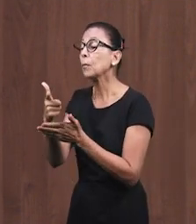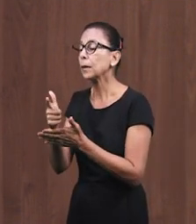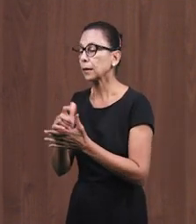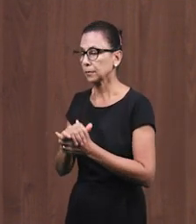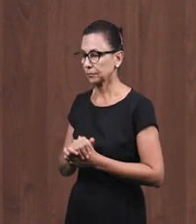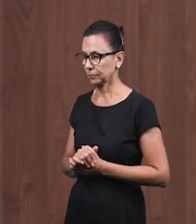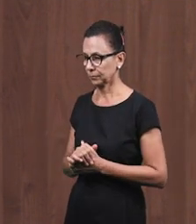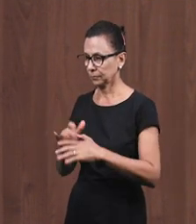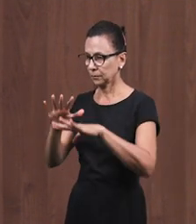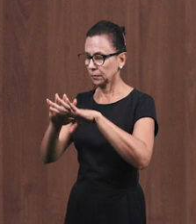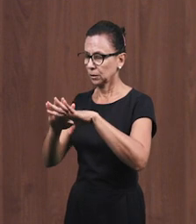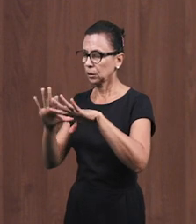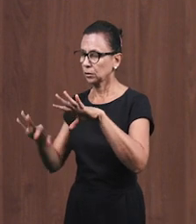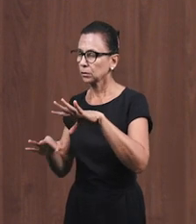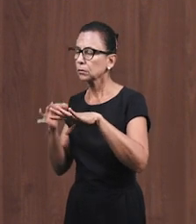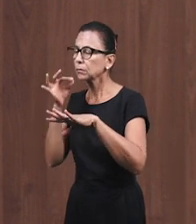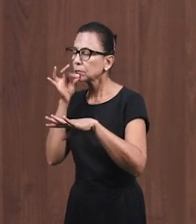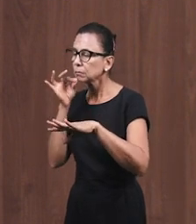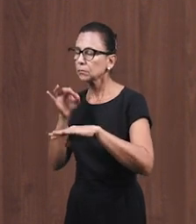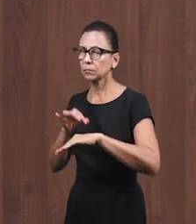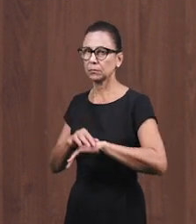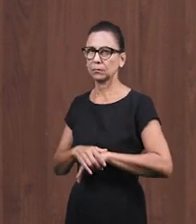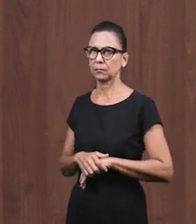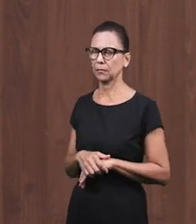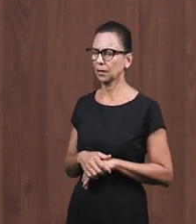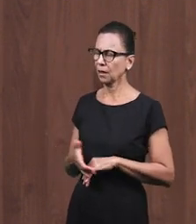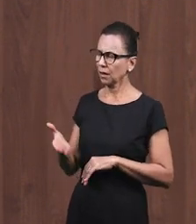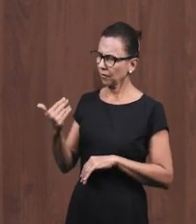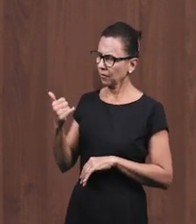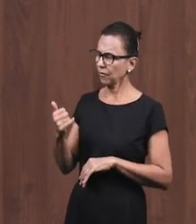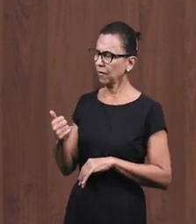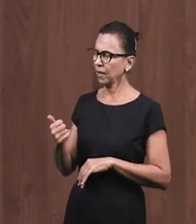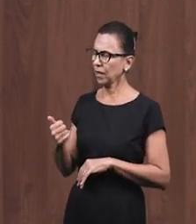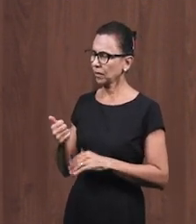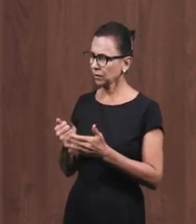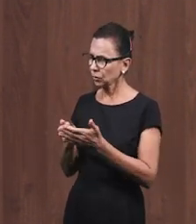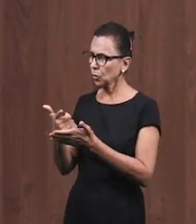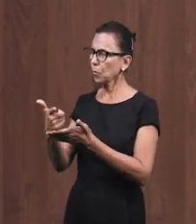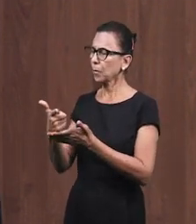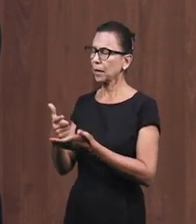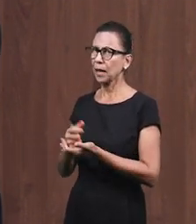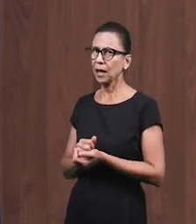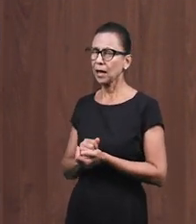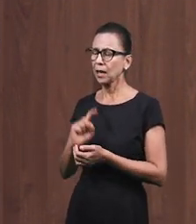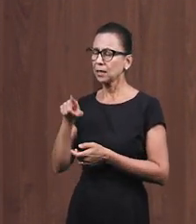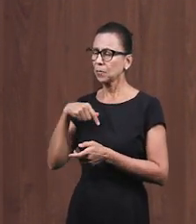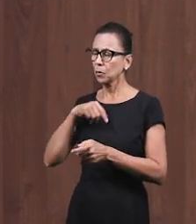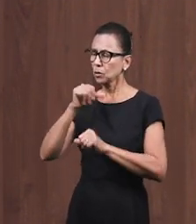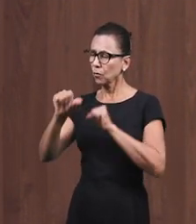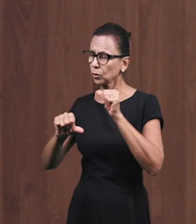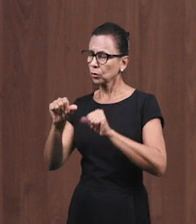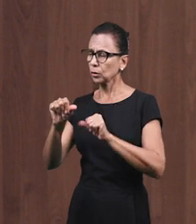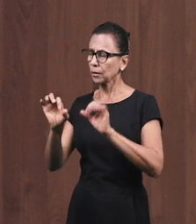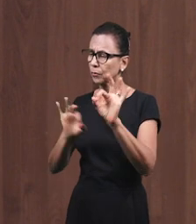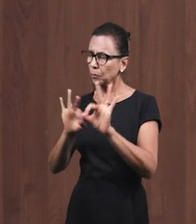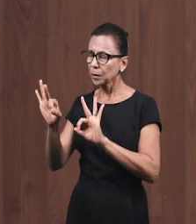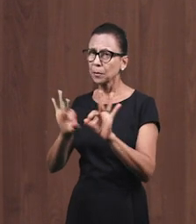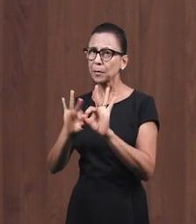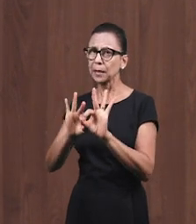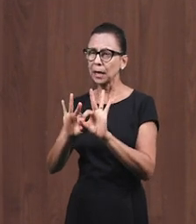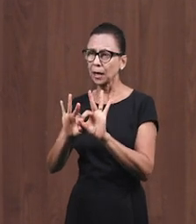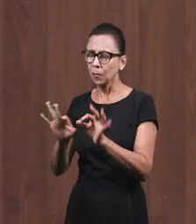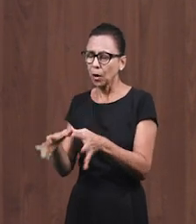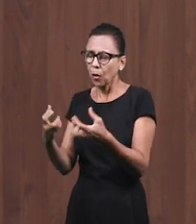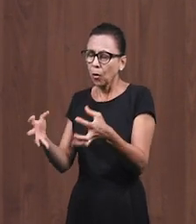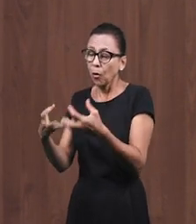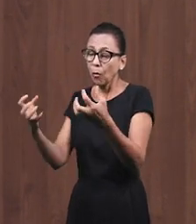falou o seguinte para Nabote: dá-me sua herança para que sirva de horta, pois é vizinha do meu palácio. Eu te